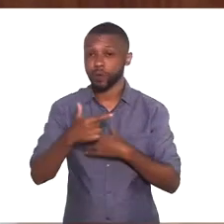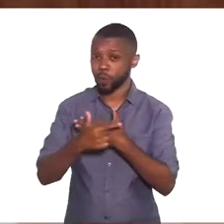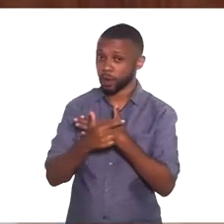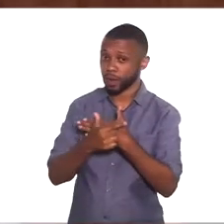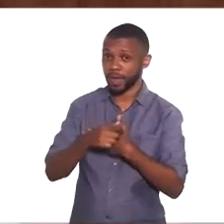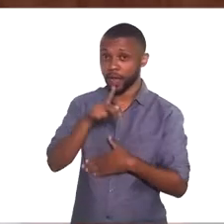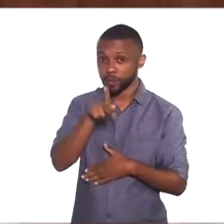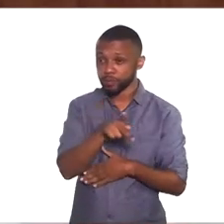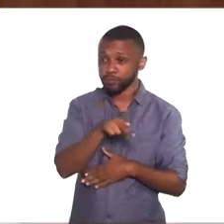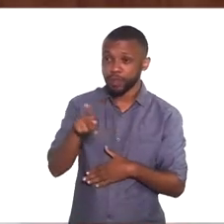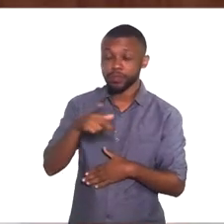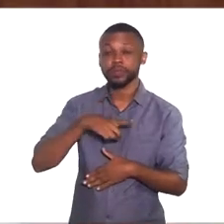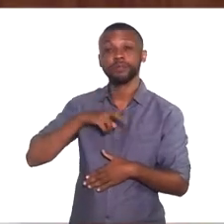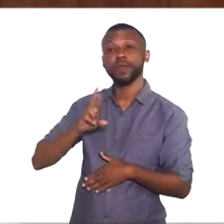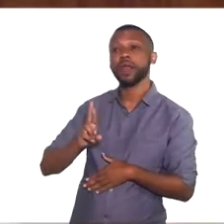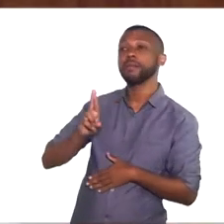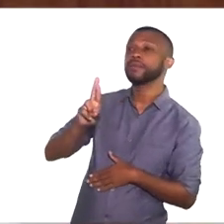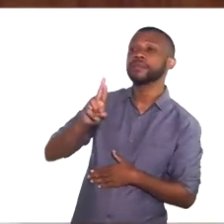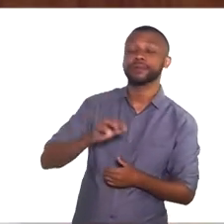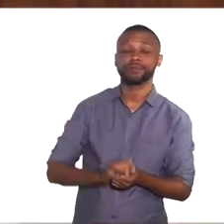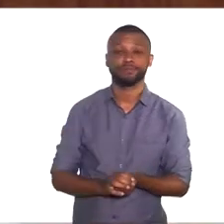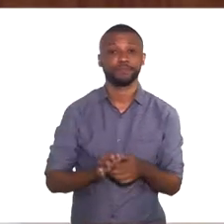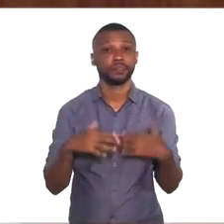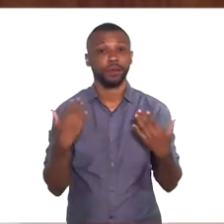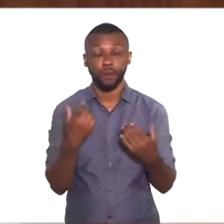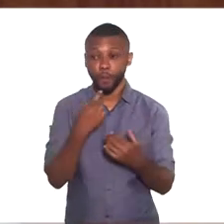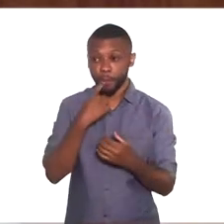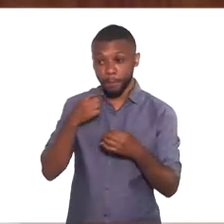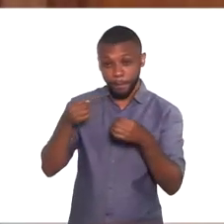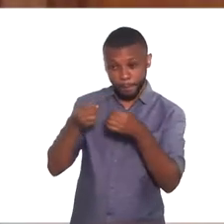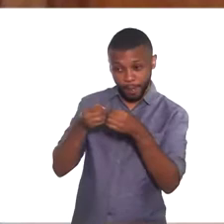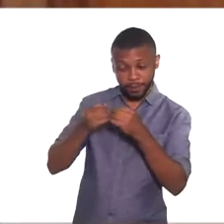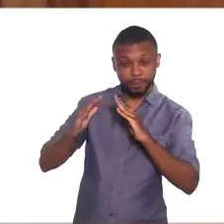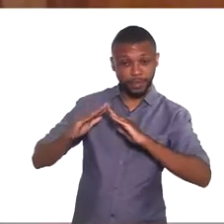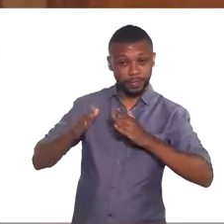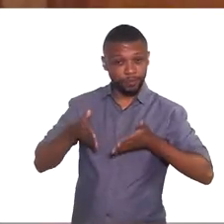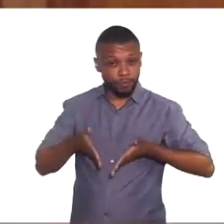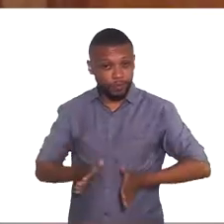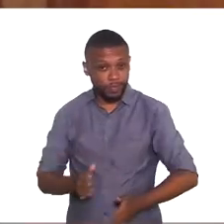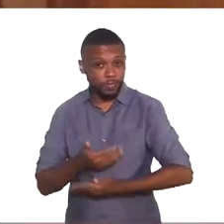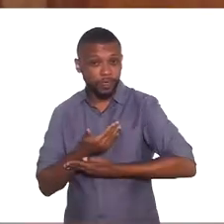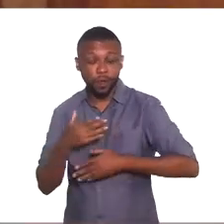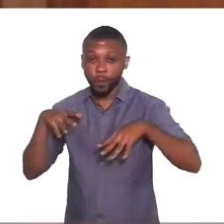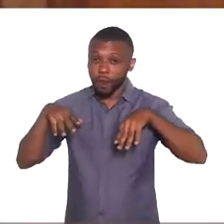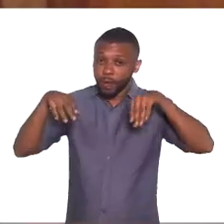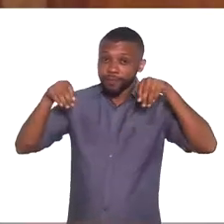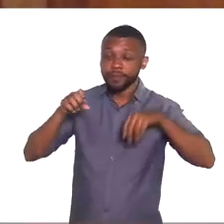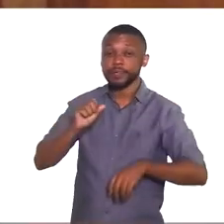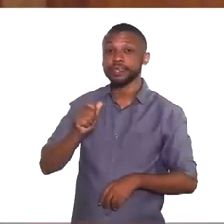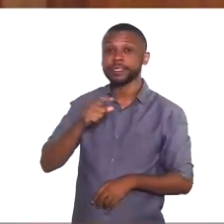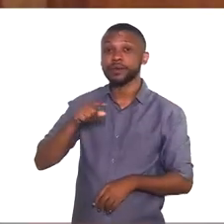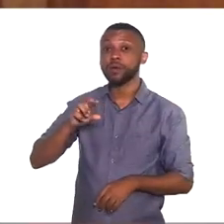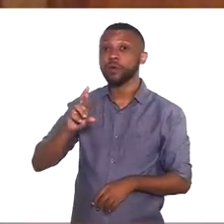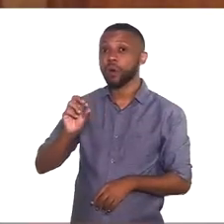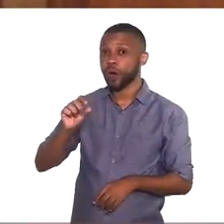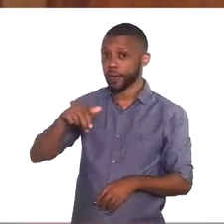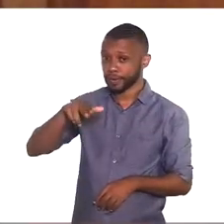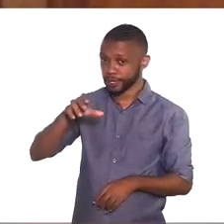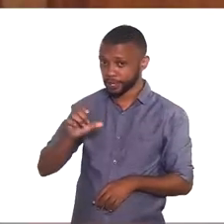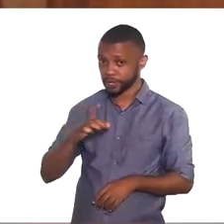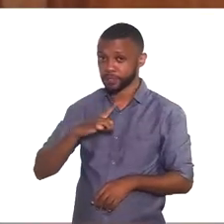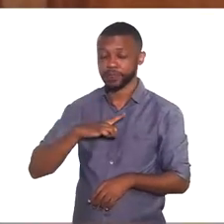senhor foi passou a padre que o senhor esteve à frente então eu bem pé a onde eu nasci né